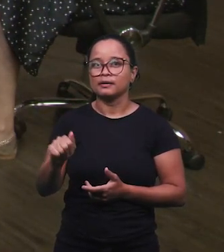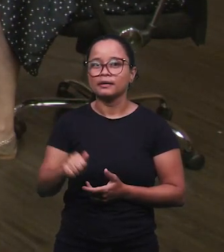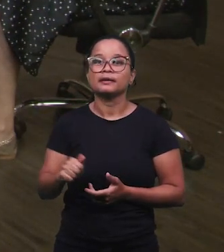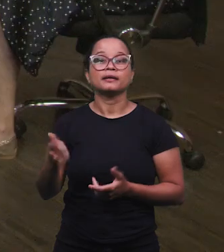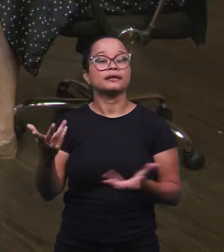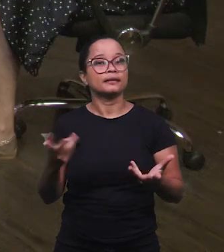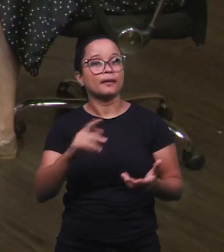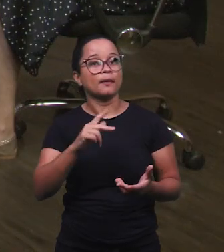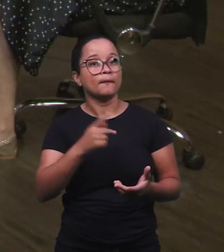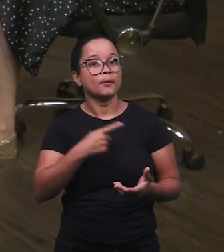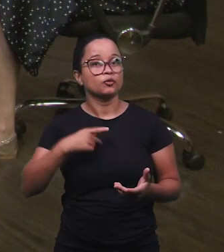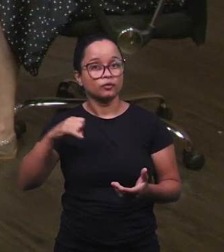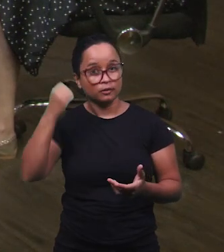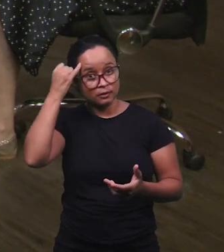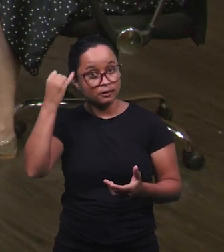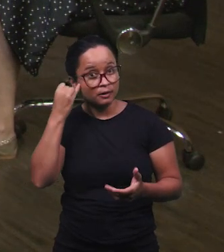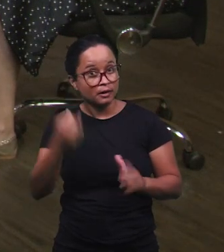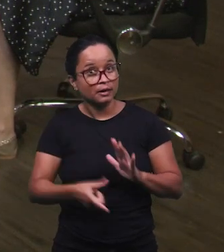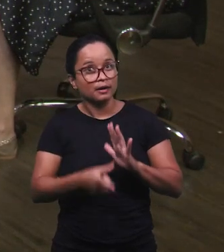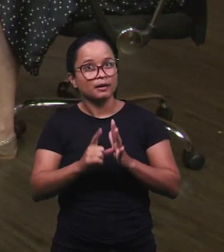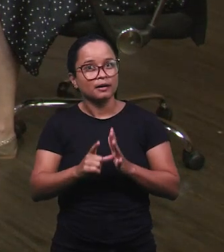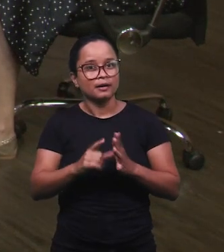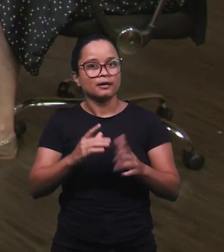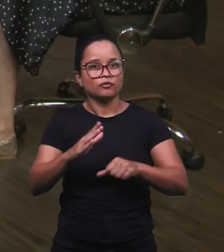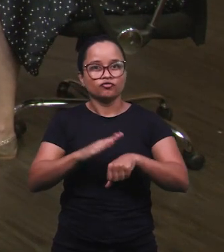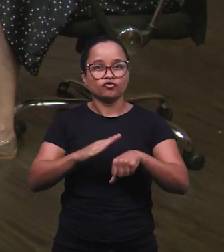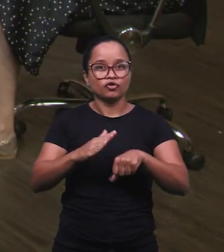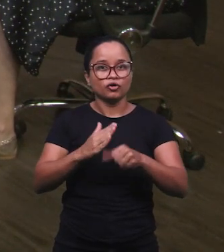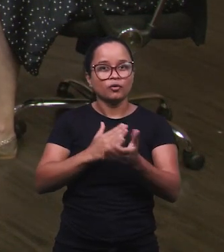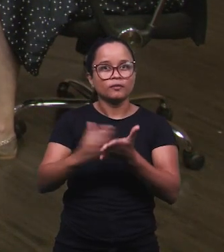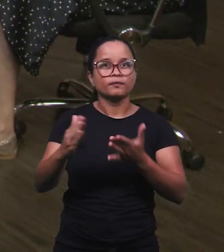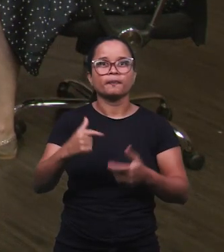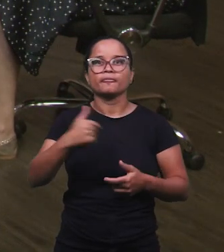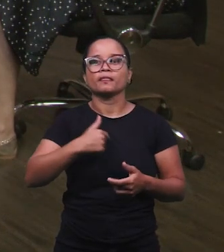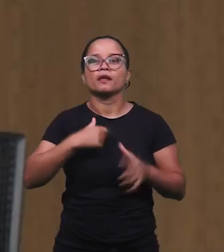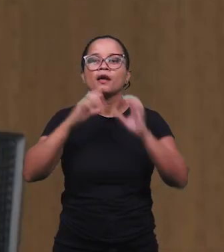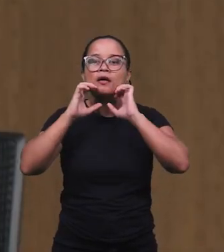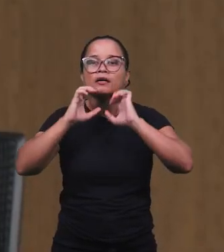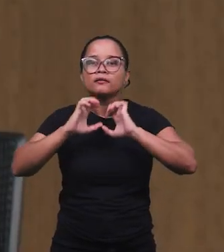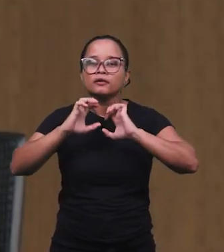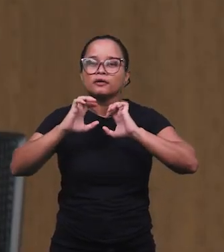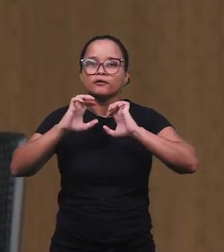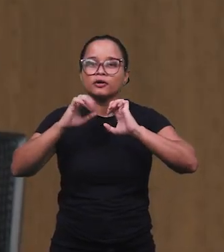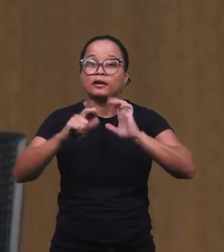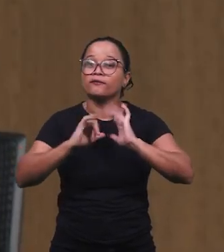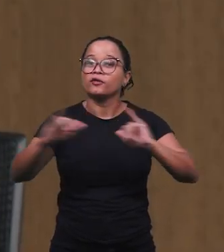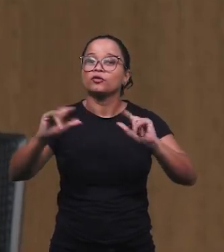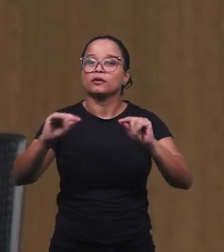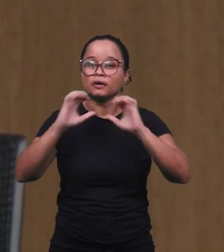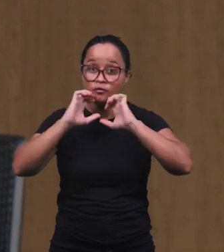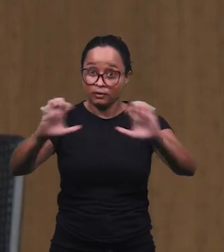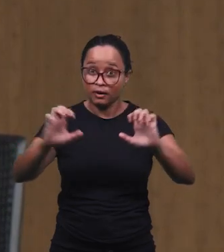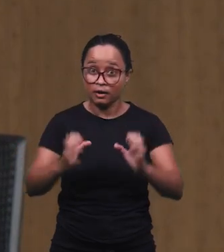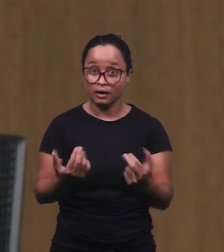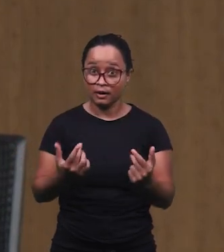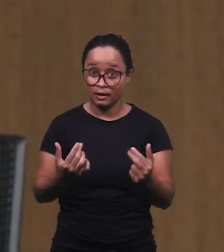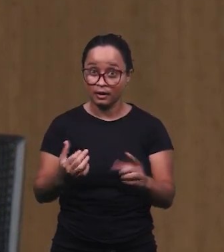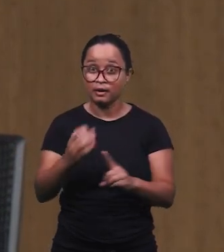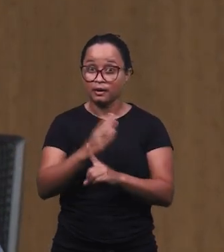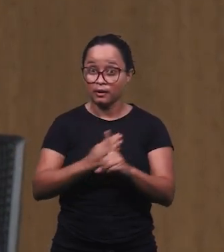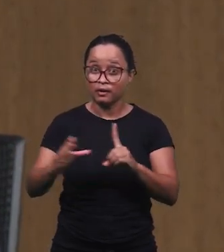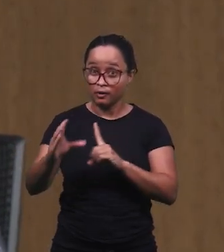falar mais uma coisa. O Léo, antes de nós começarmos aqui, ele falou bem assim, evangelização é igual o culto